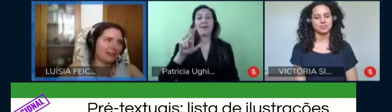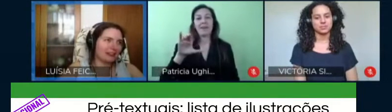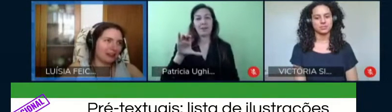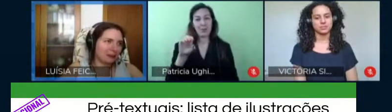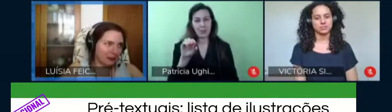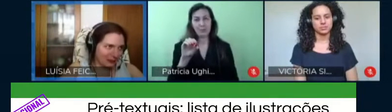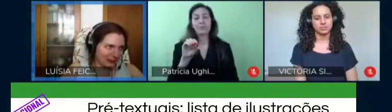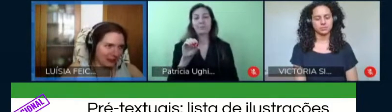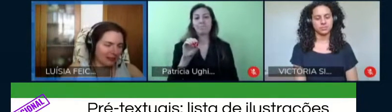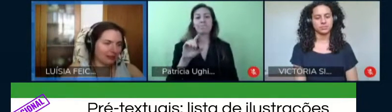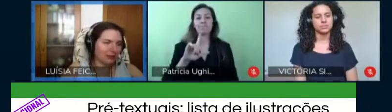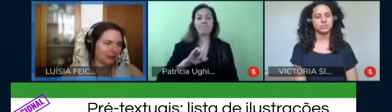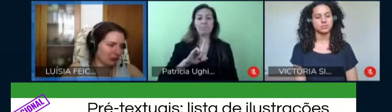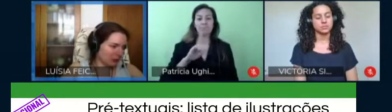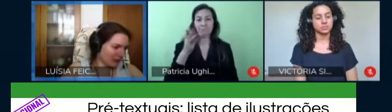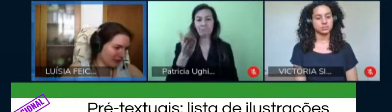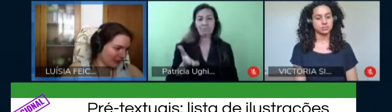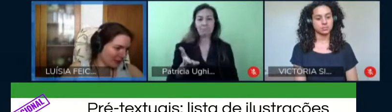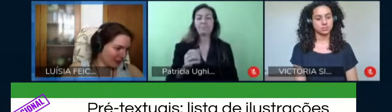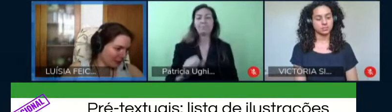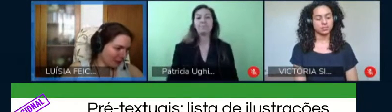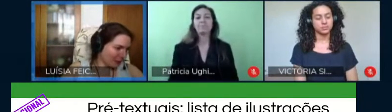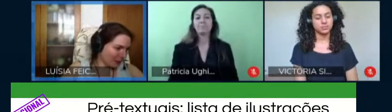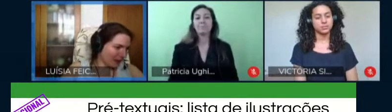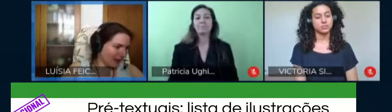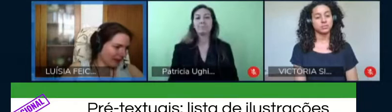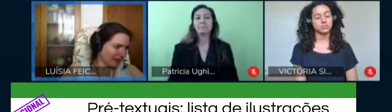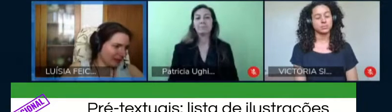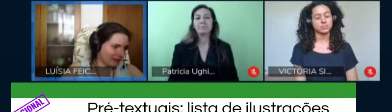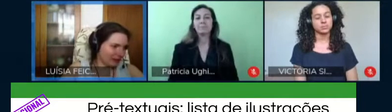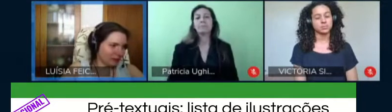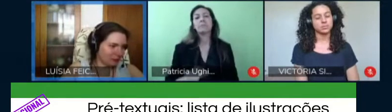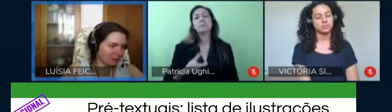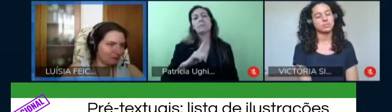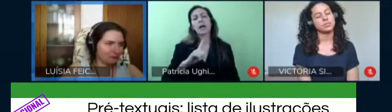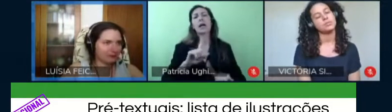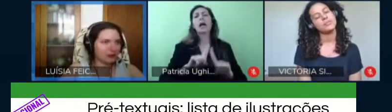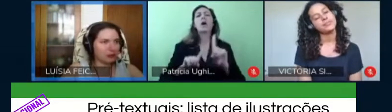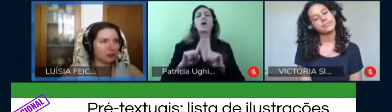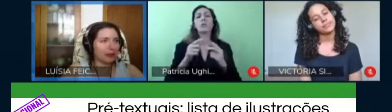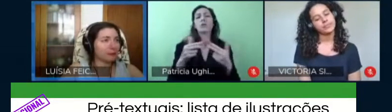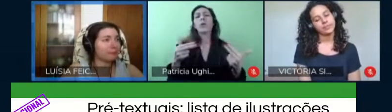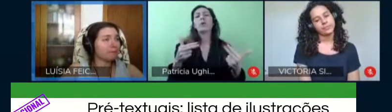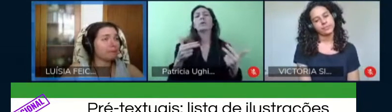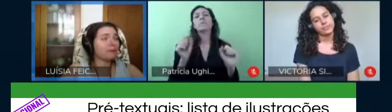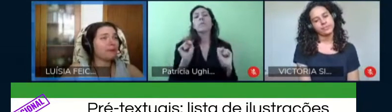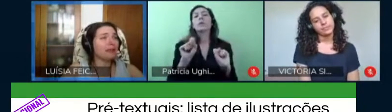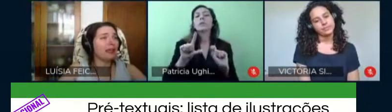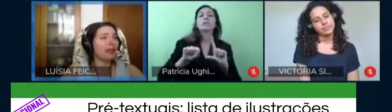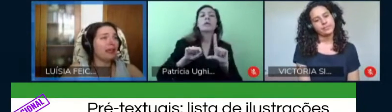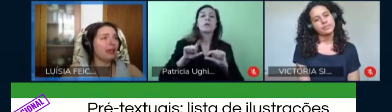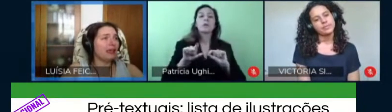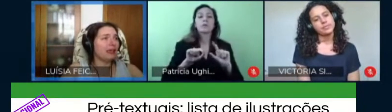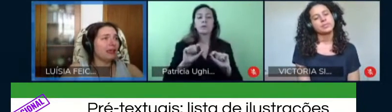Agora nós ainda temos alguns elementos opcionais antes de ter o sumário.